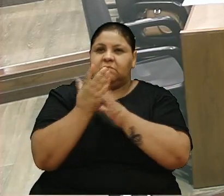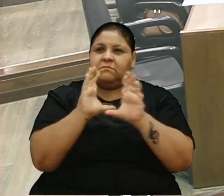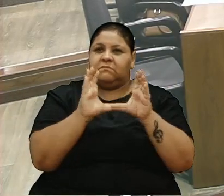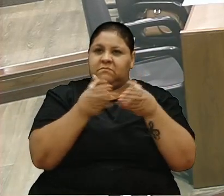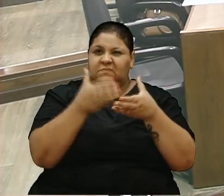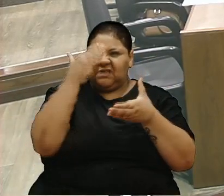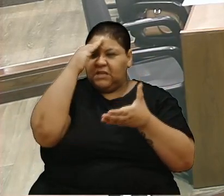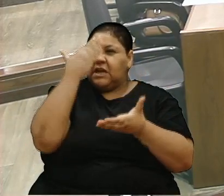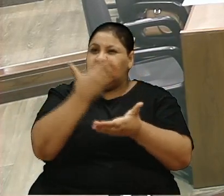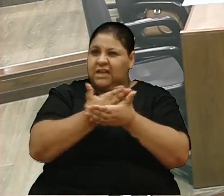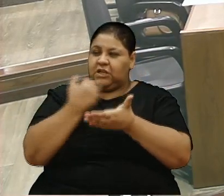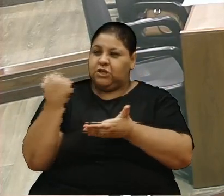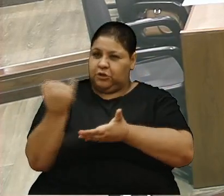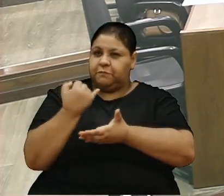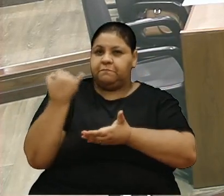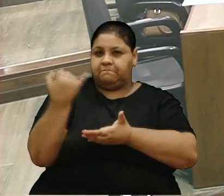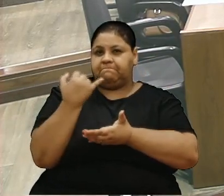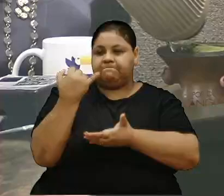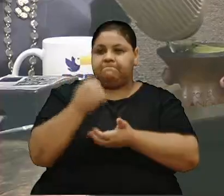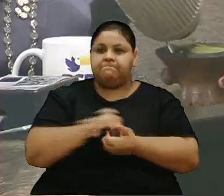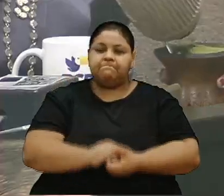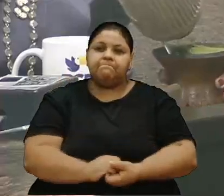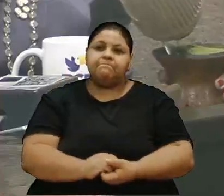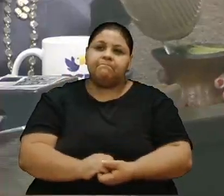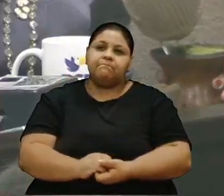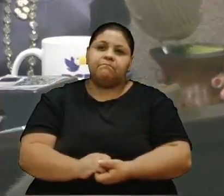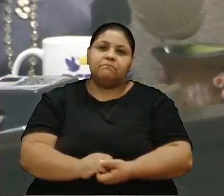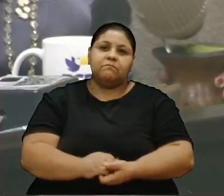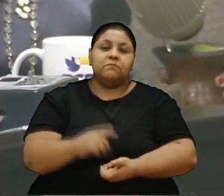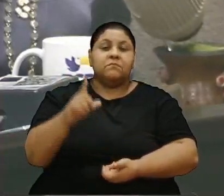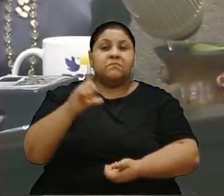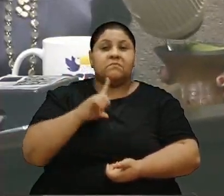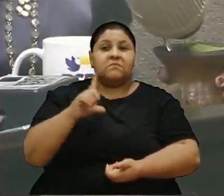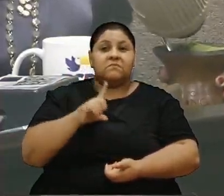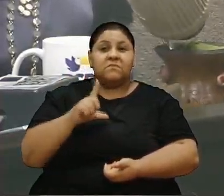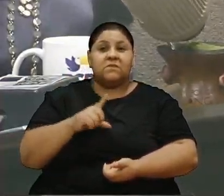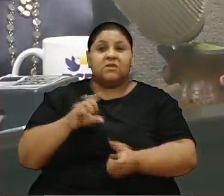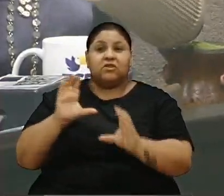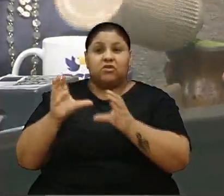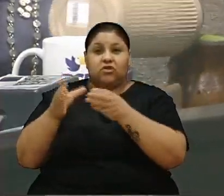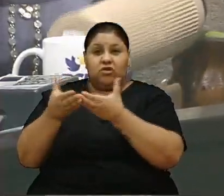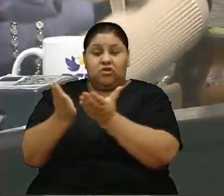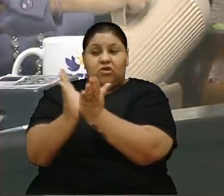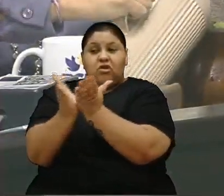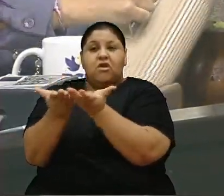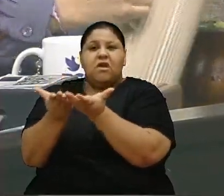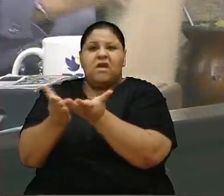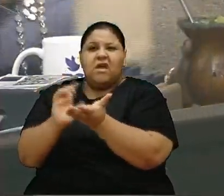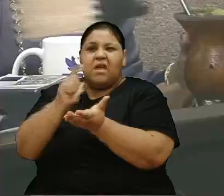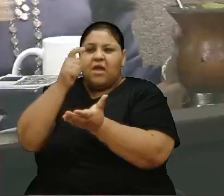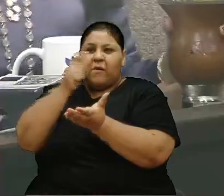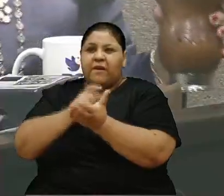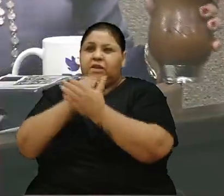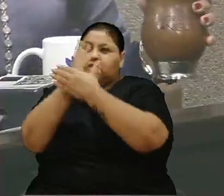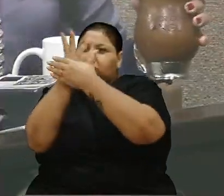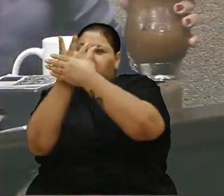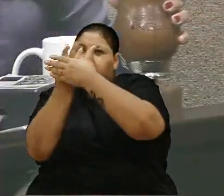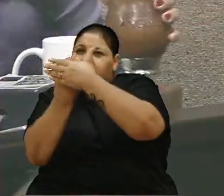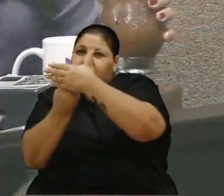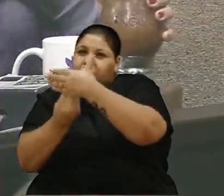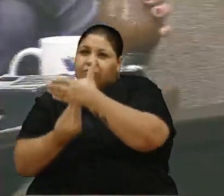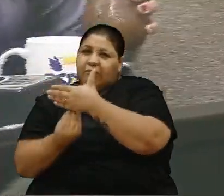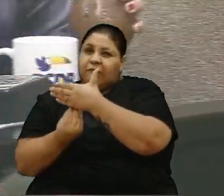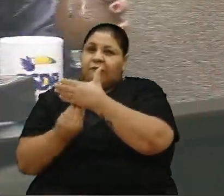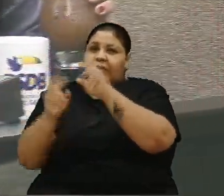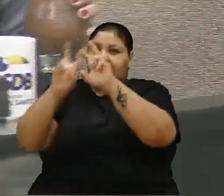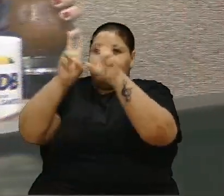Acredito que ela é muito importante. Apesar de termos uma comissão, eu acredito que isso afunila o tema e eu